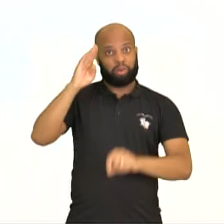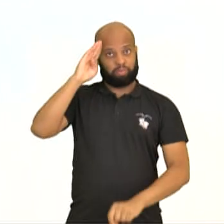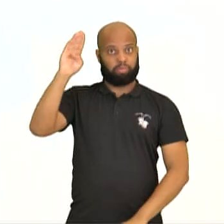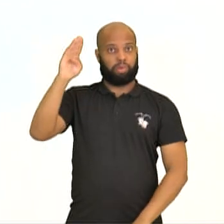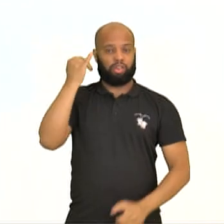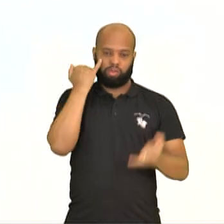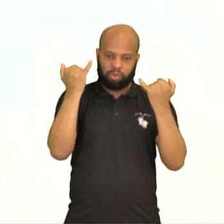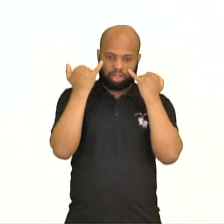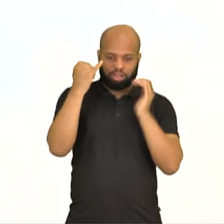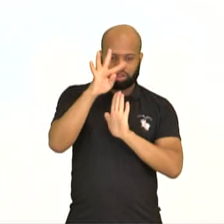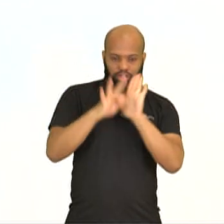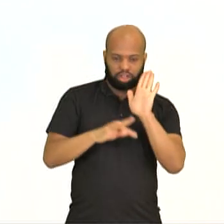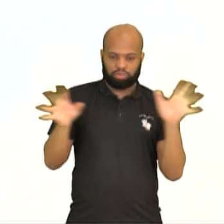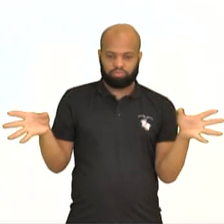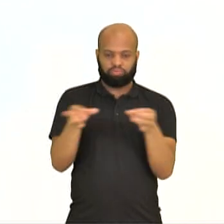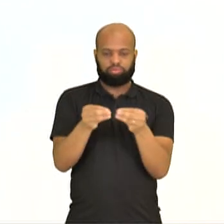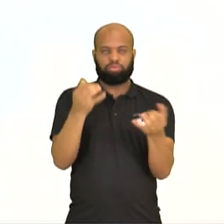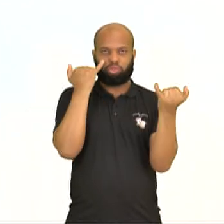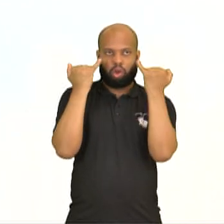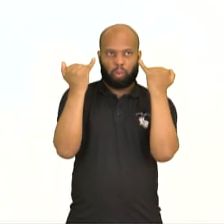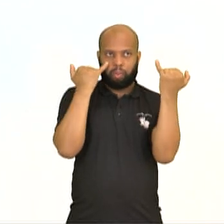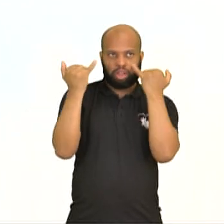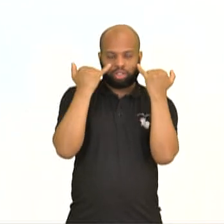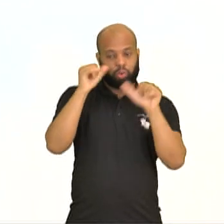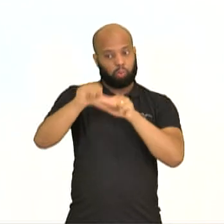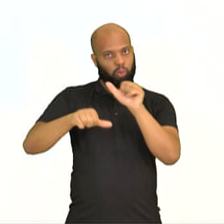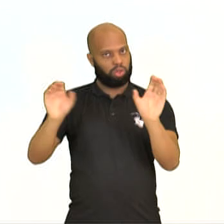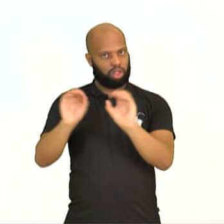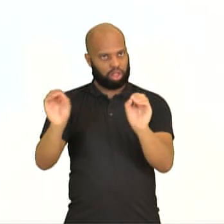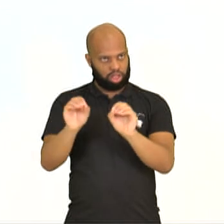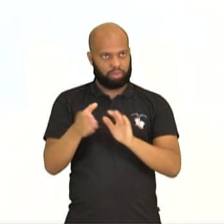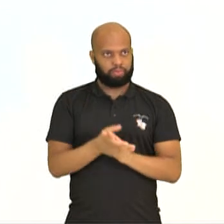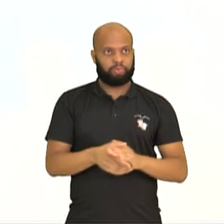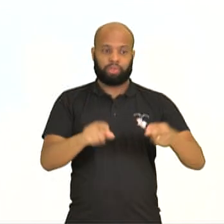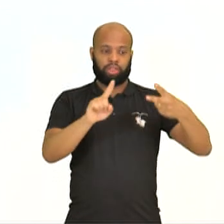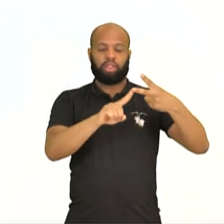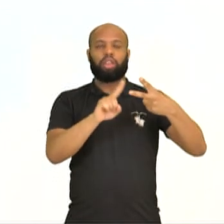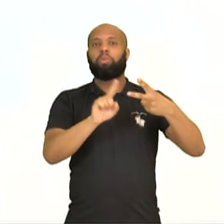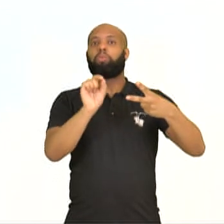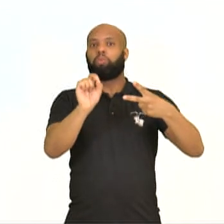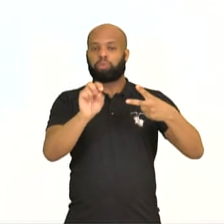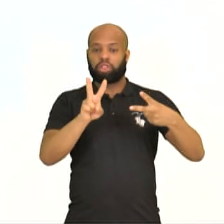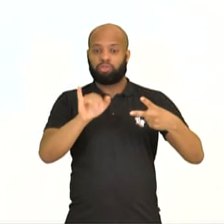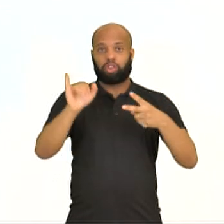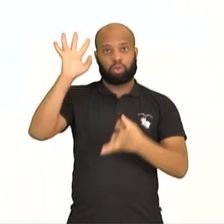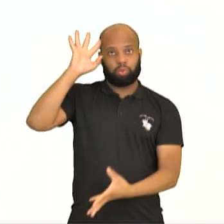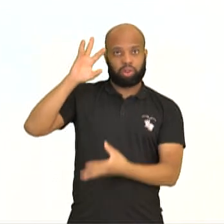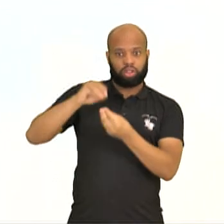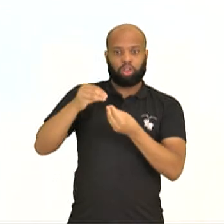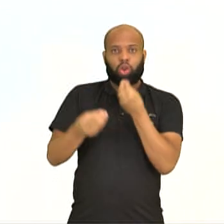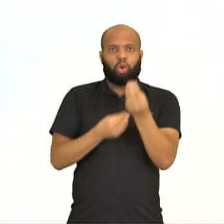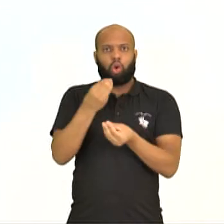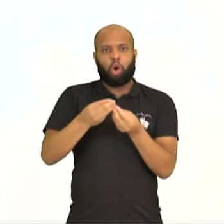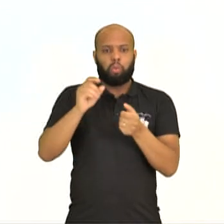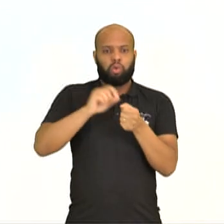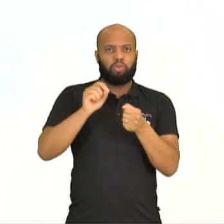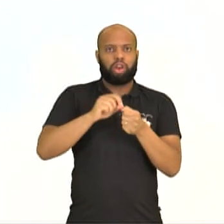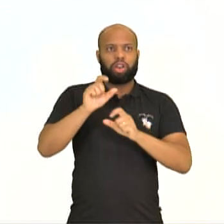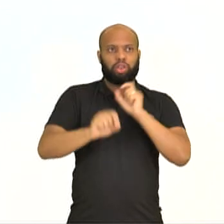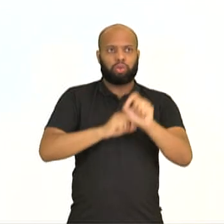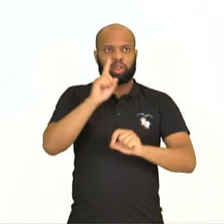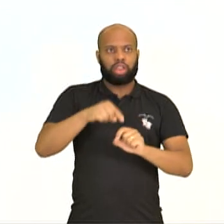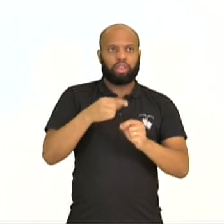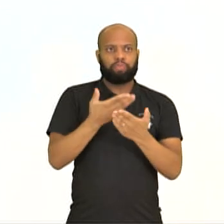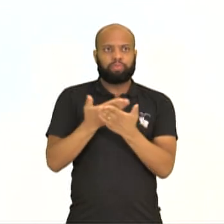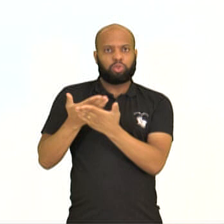texto, sintetizando informações sem modificá-las. Num segundo momento, vamos compreender como fazer paráfrases,